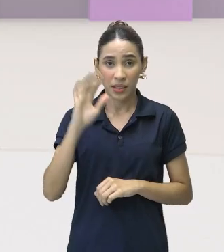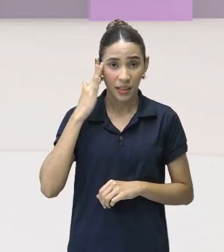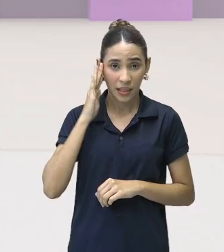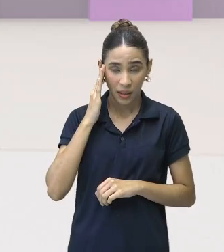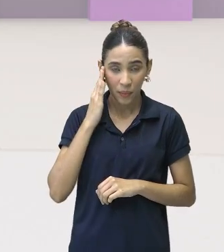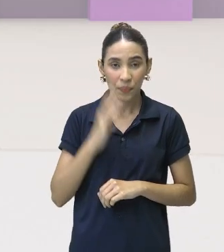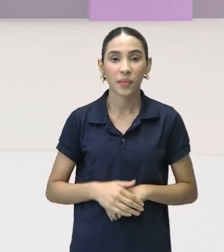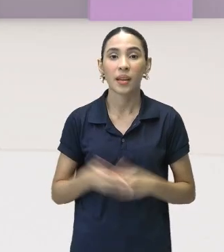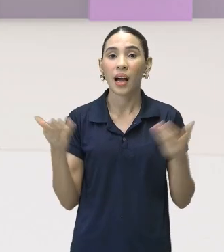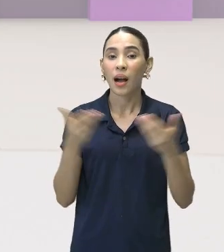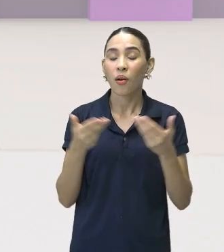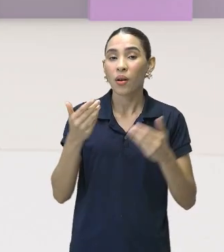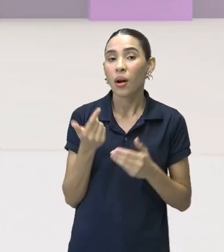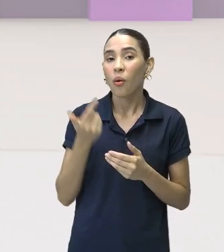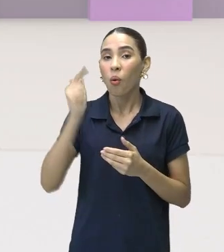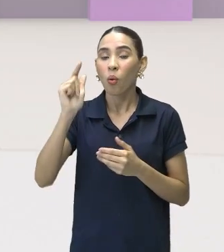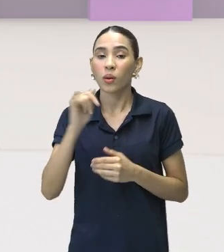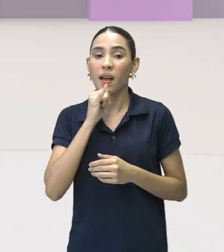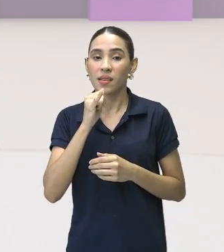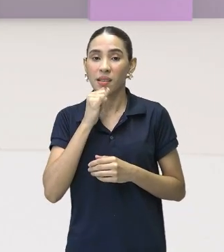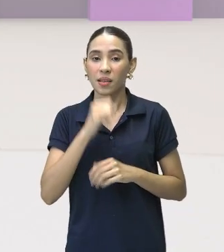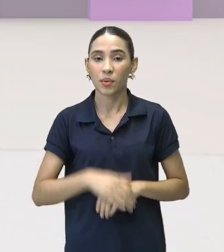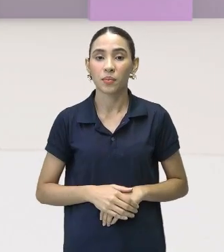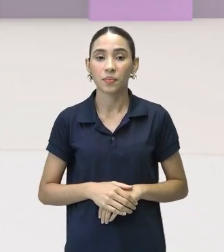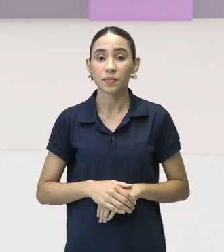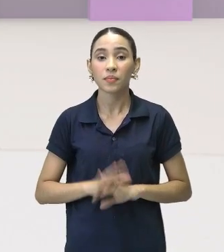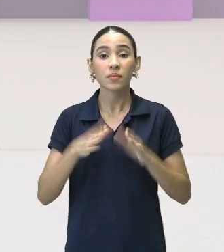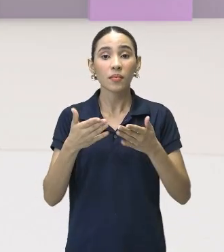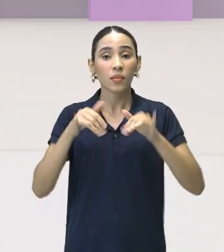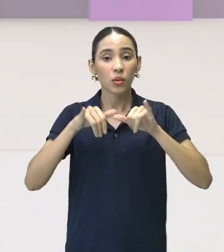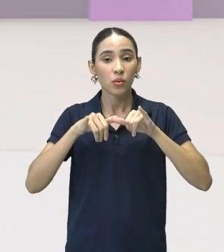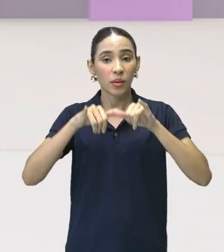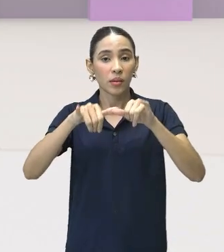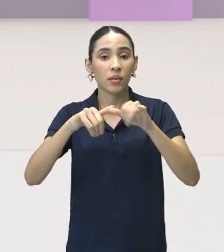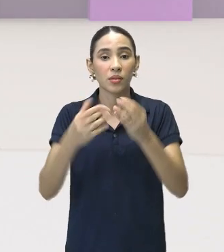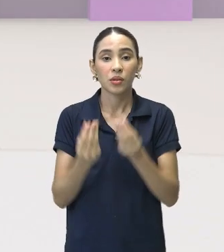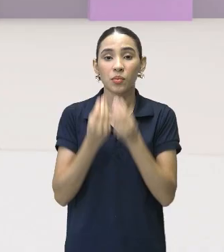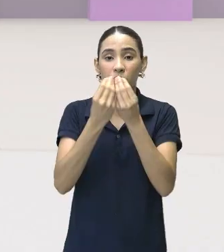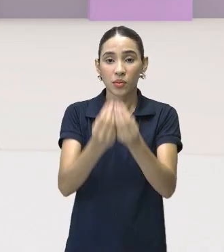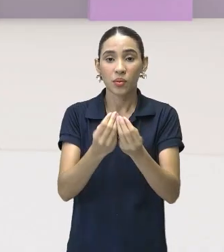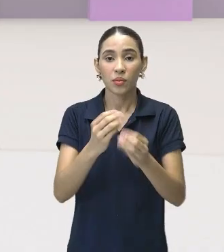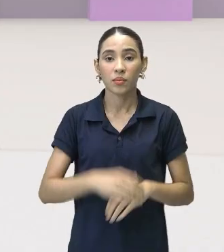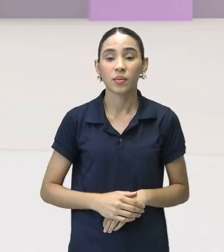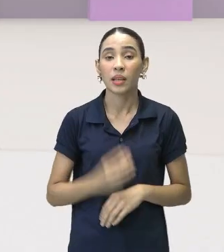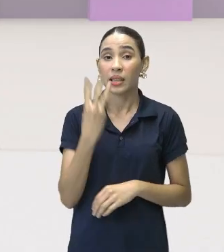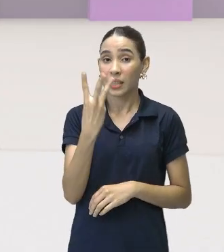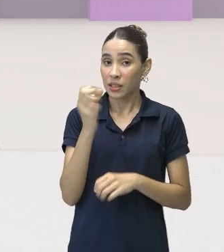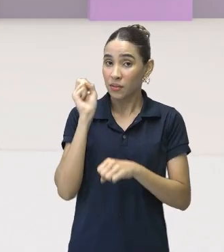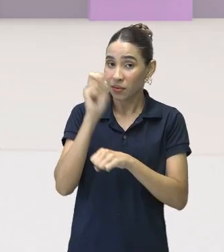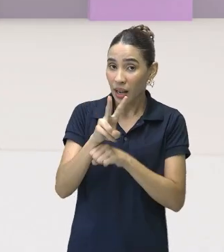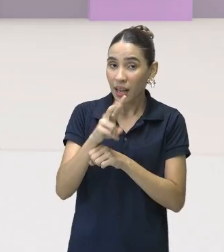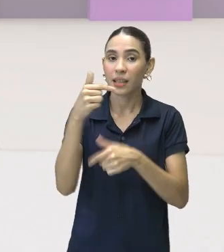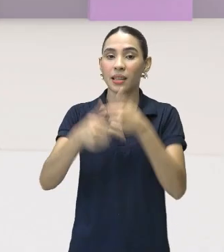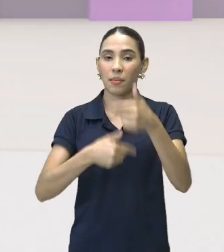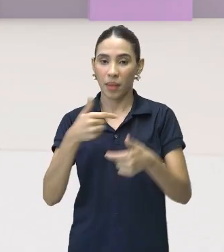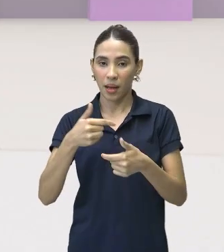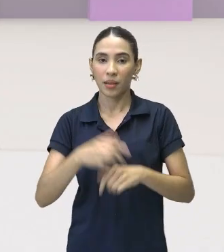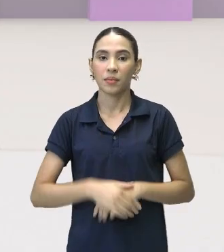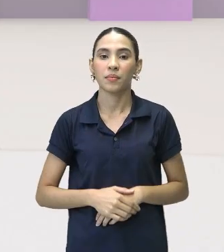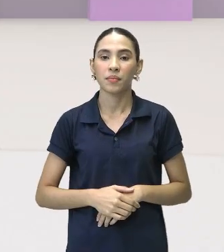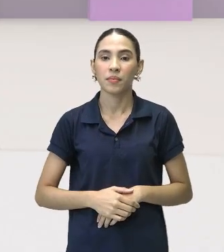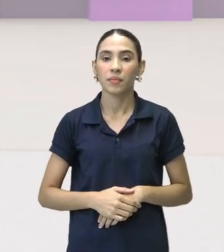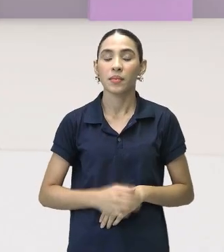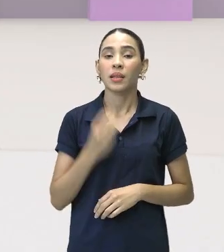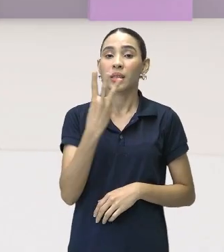Entendido? Vamos agora ao outro exemplo. Um supermercado disponibilizou 3 vagas de emprego.